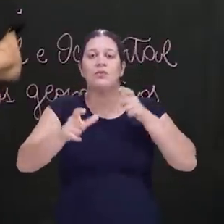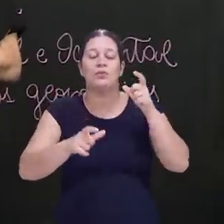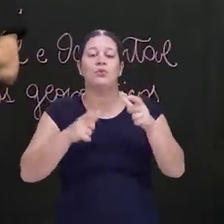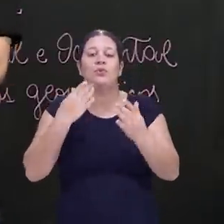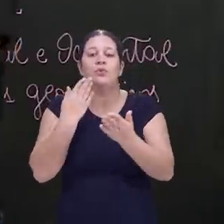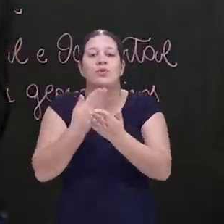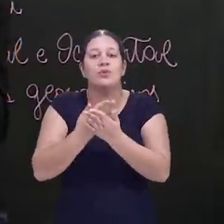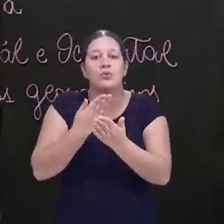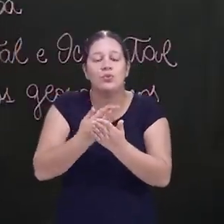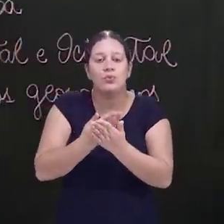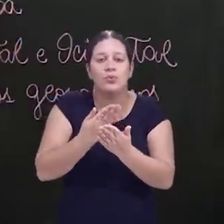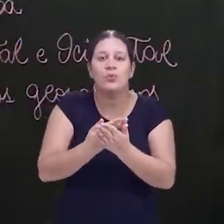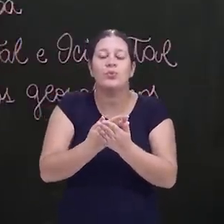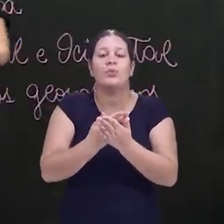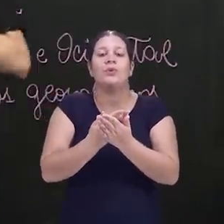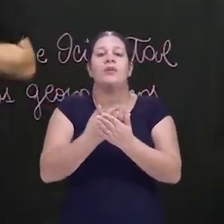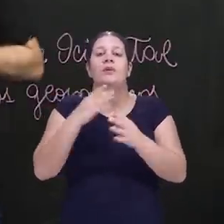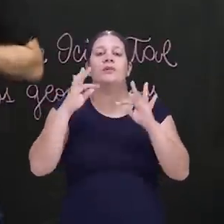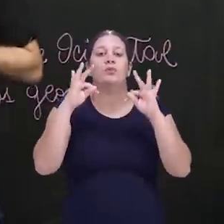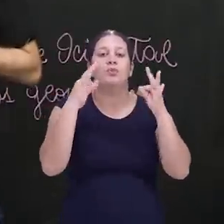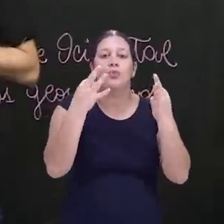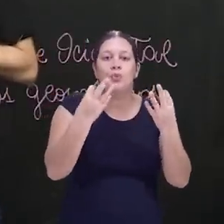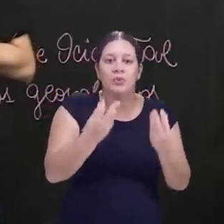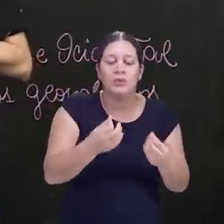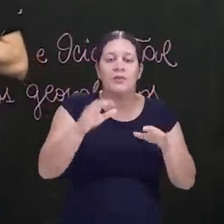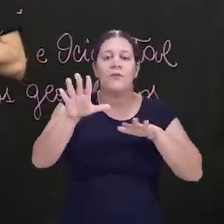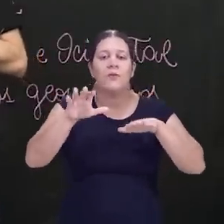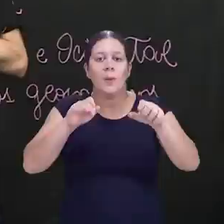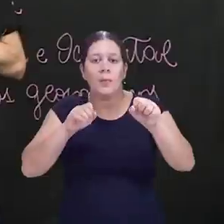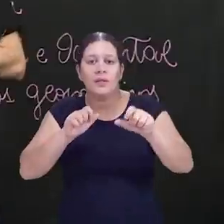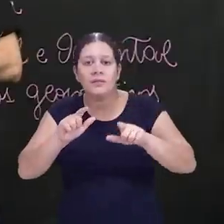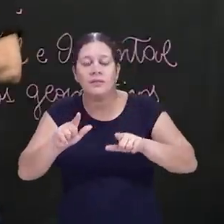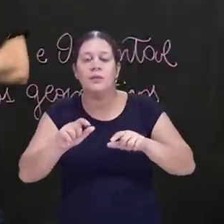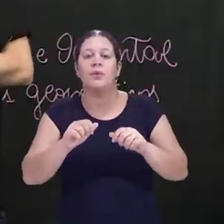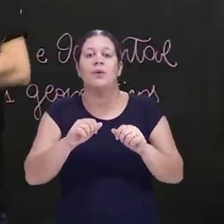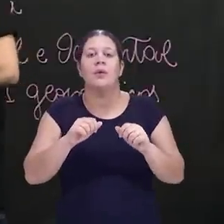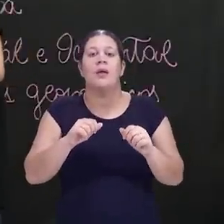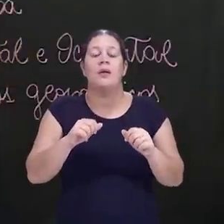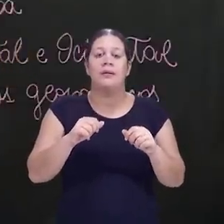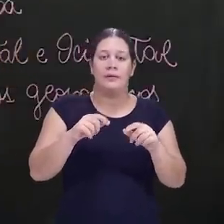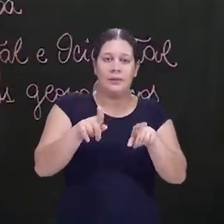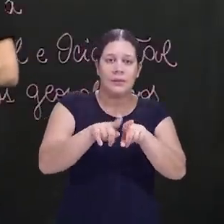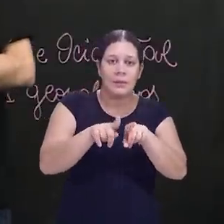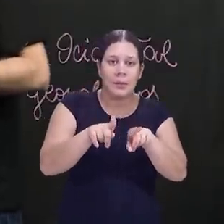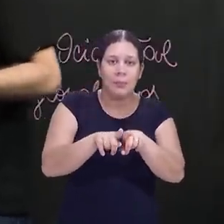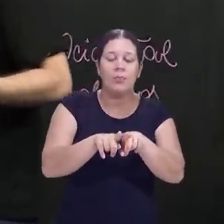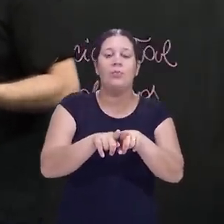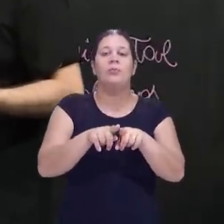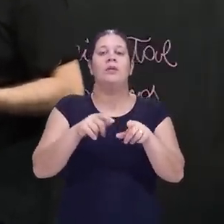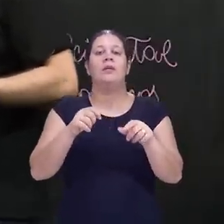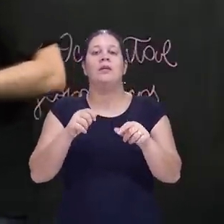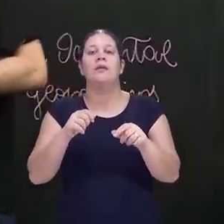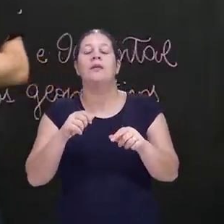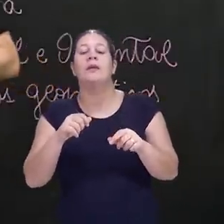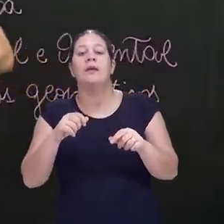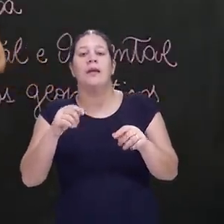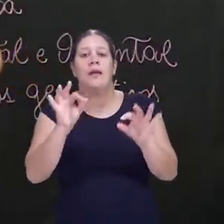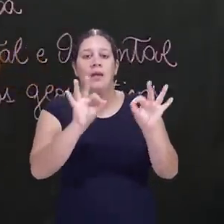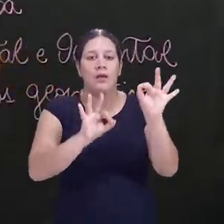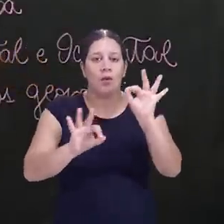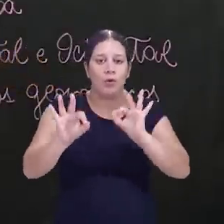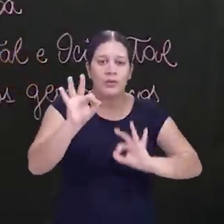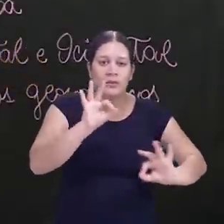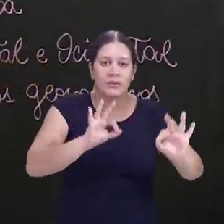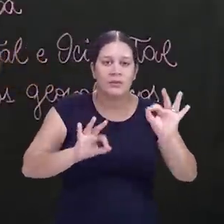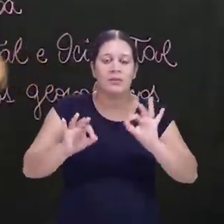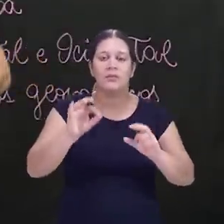do estudo civilizatório, toda a formação e organização da Europa, a Grécia, a Macedônia,